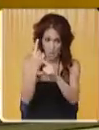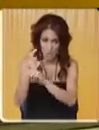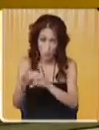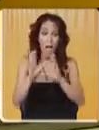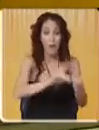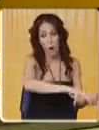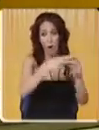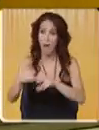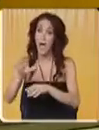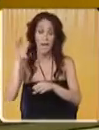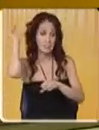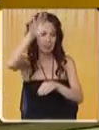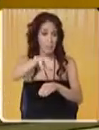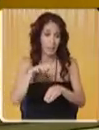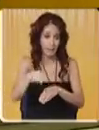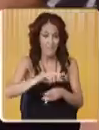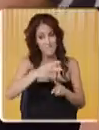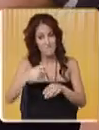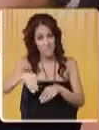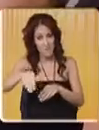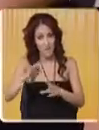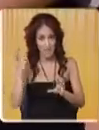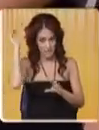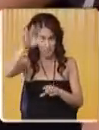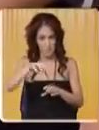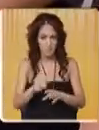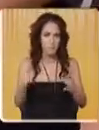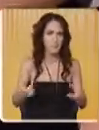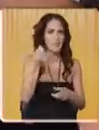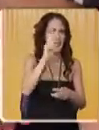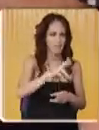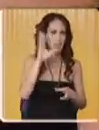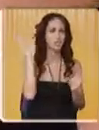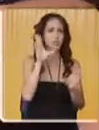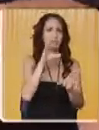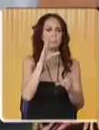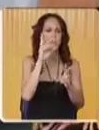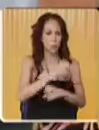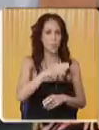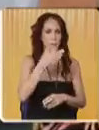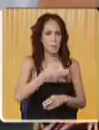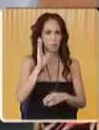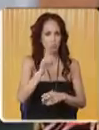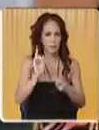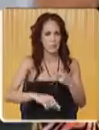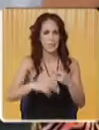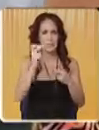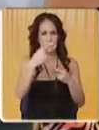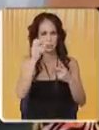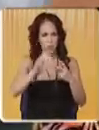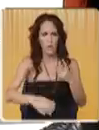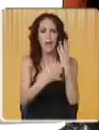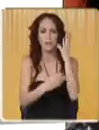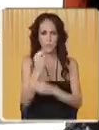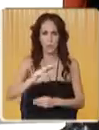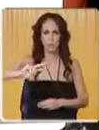a Assembleia da República. Manuel Rodrigues, ex-inspetor de chefe da Polícia Judiciária, e António Pregal Colasso,